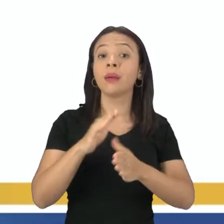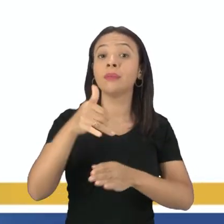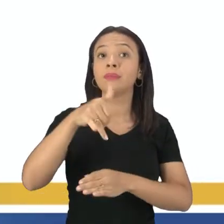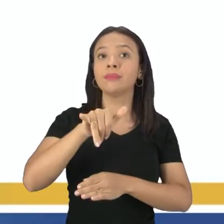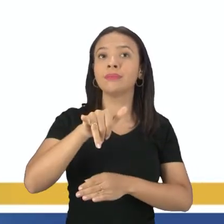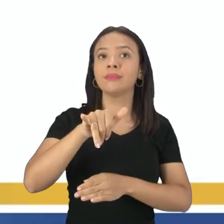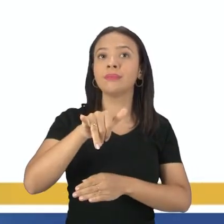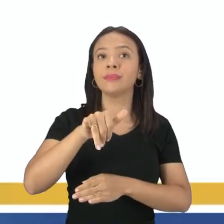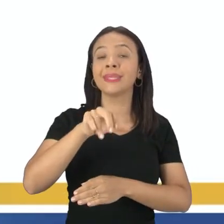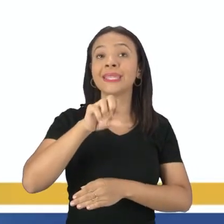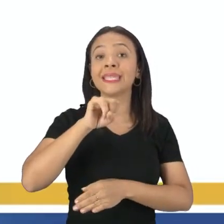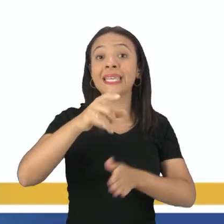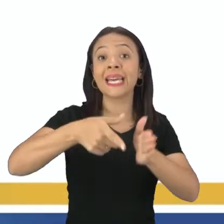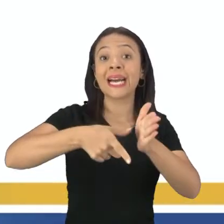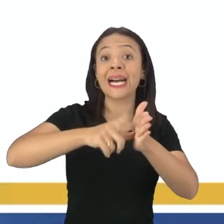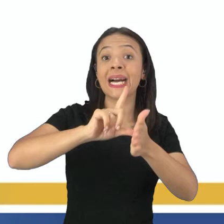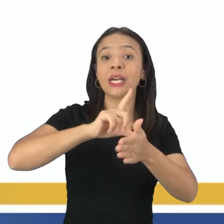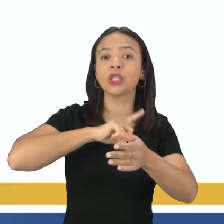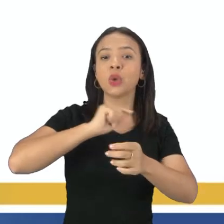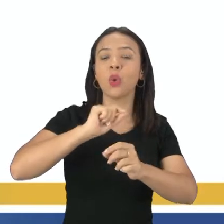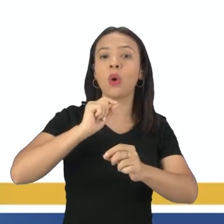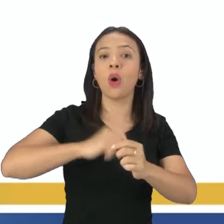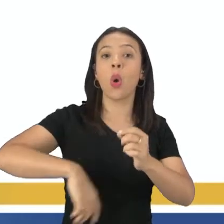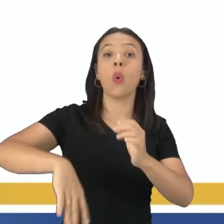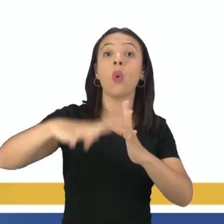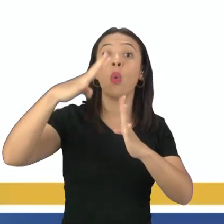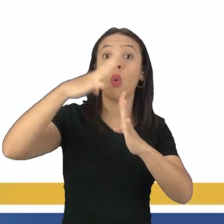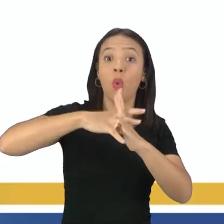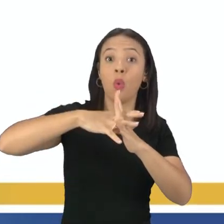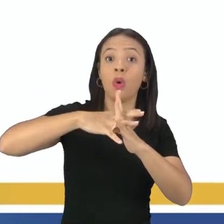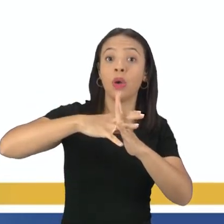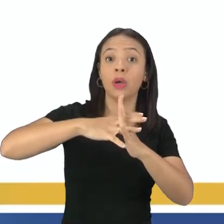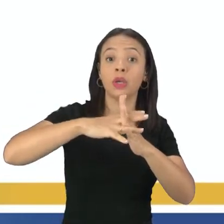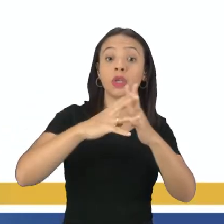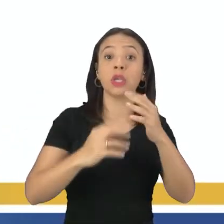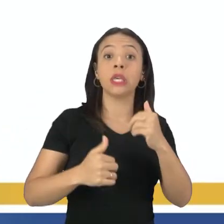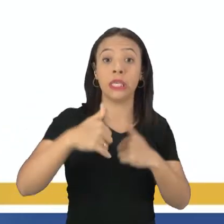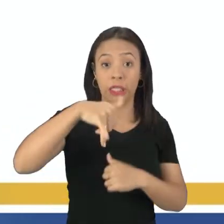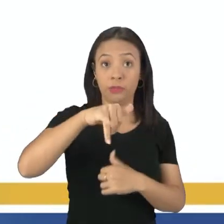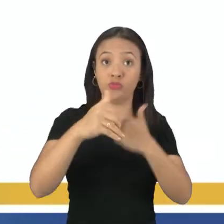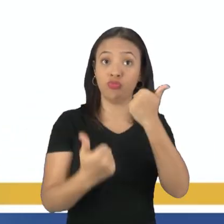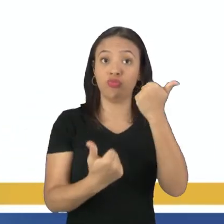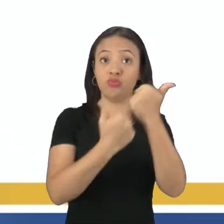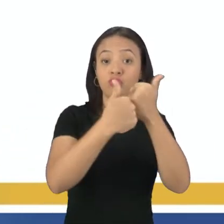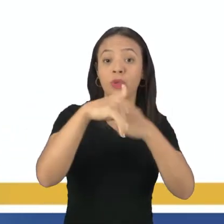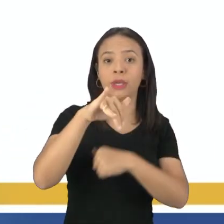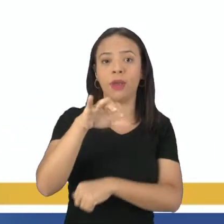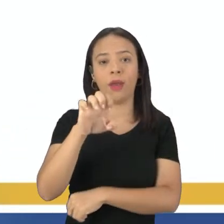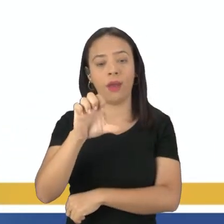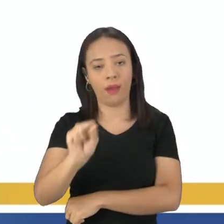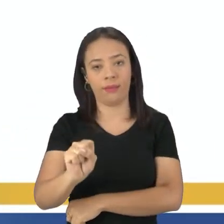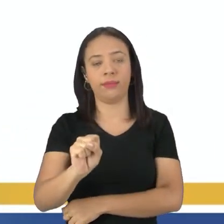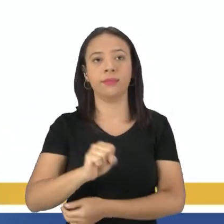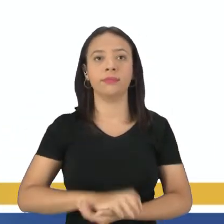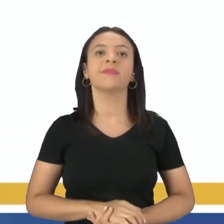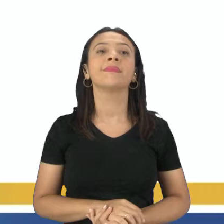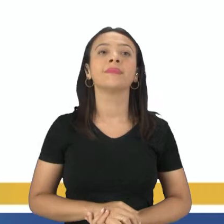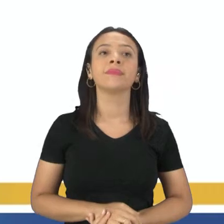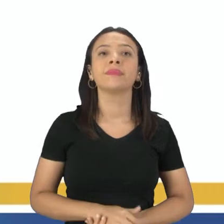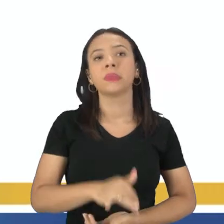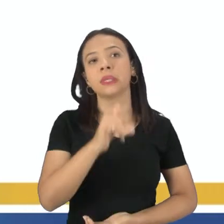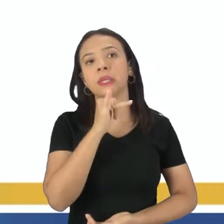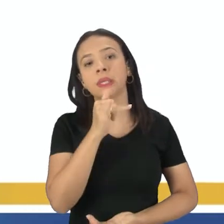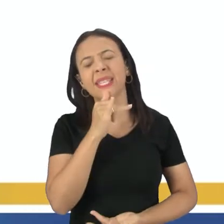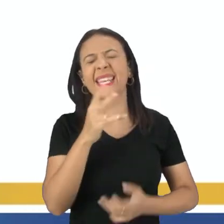Y, precedidos de consoante, retira-se o Y e acrescenta-se IES, como é o caso